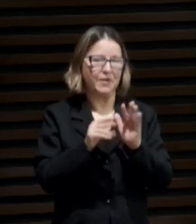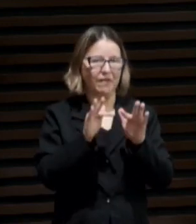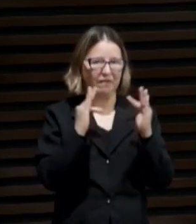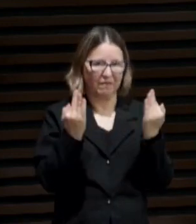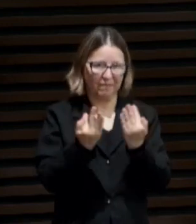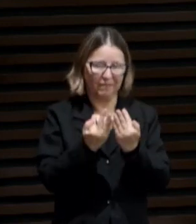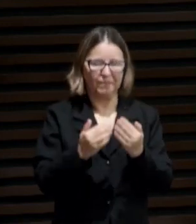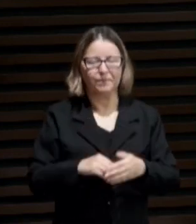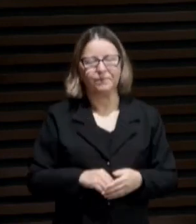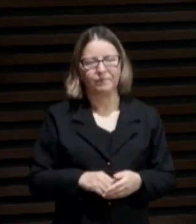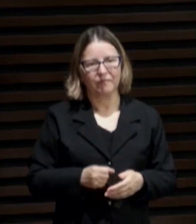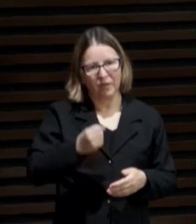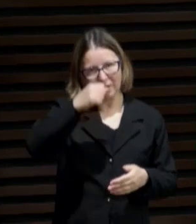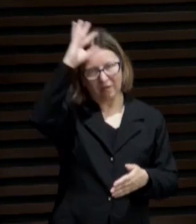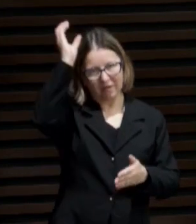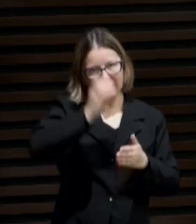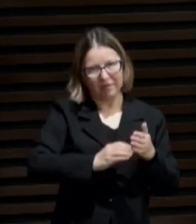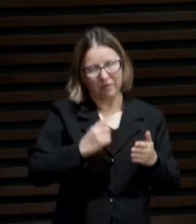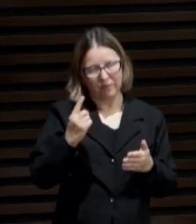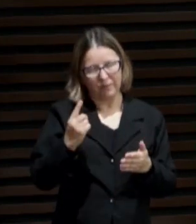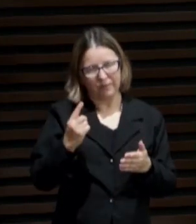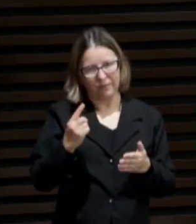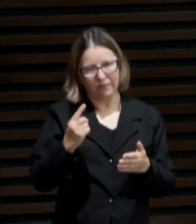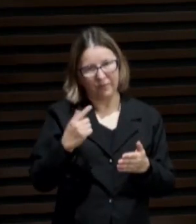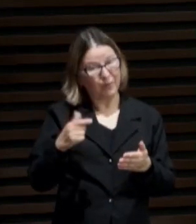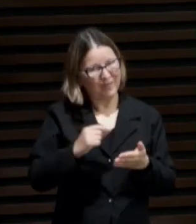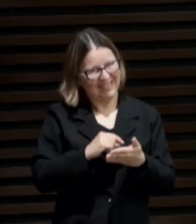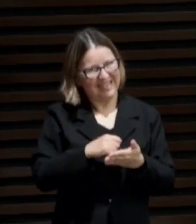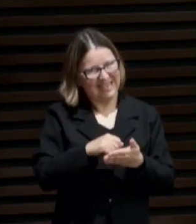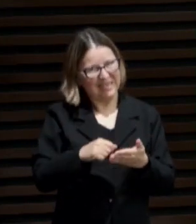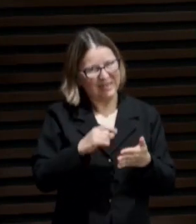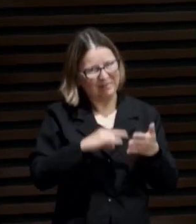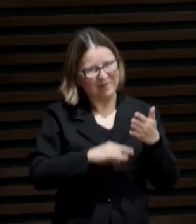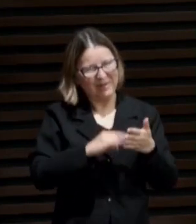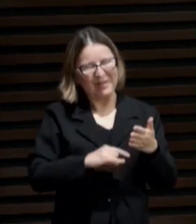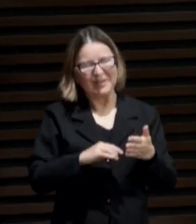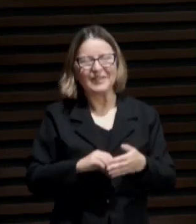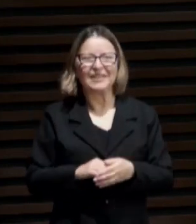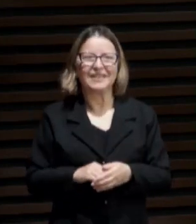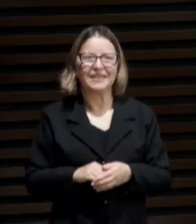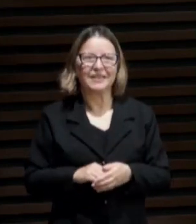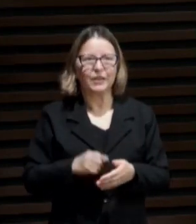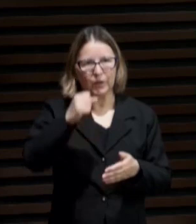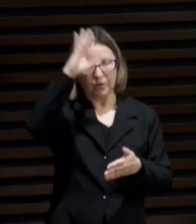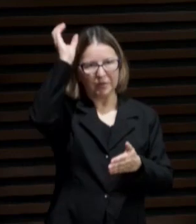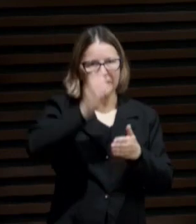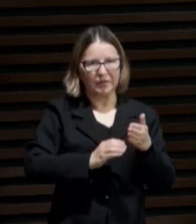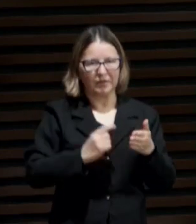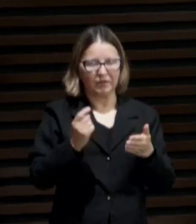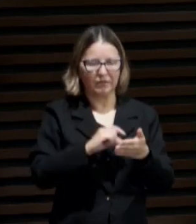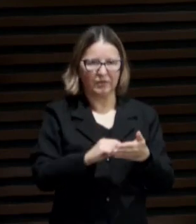Em Romanos capítulo 1, não está no boletim, o irmão vai colocar o texto para nós. Romanos capítulo 1, versículo